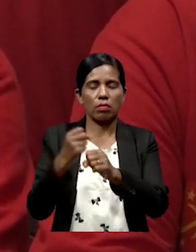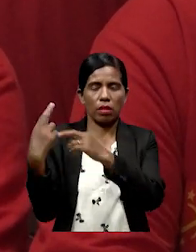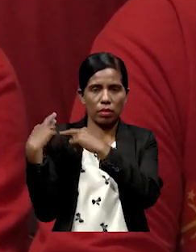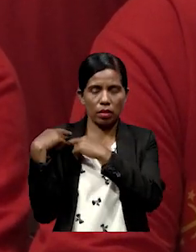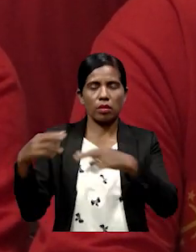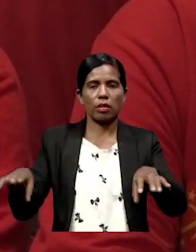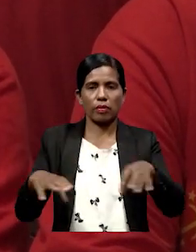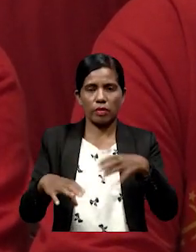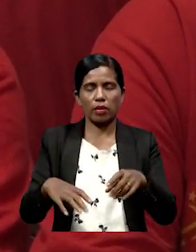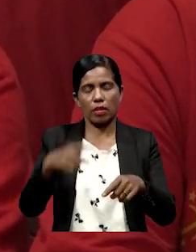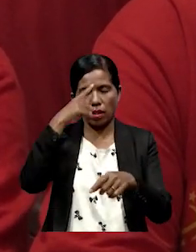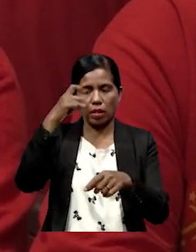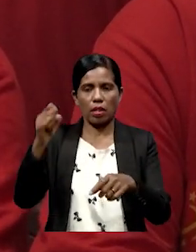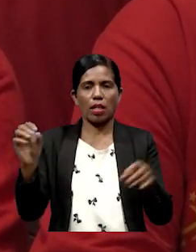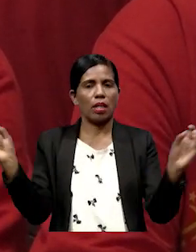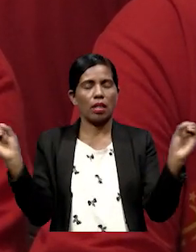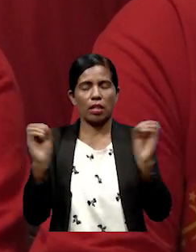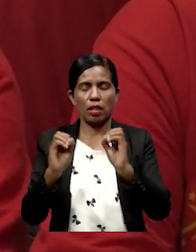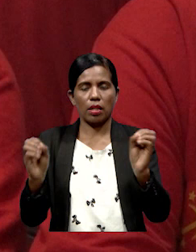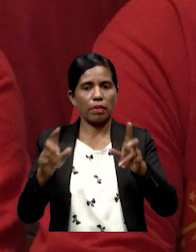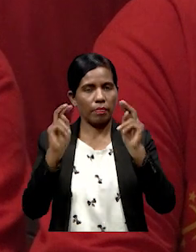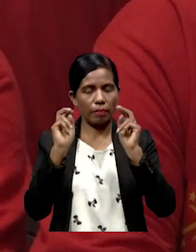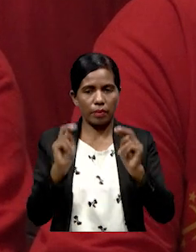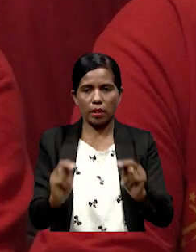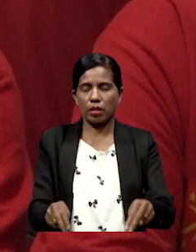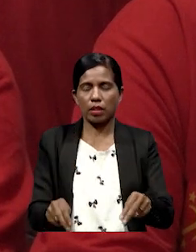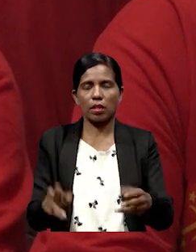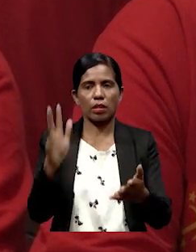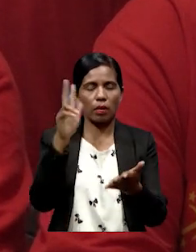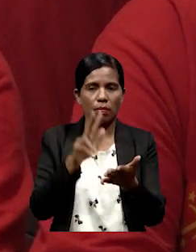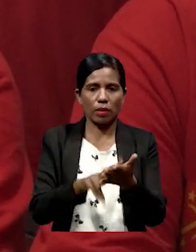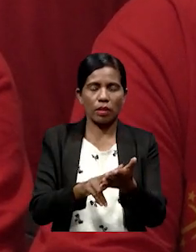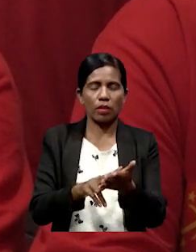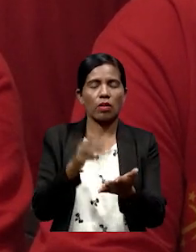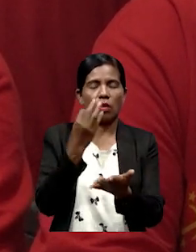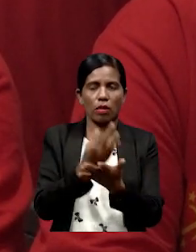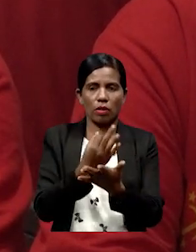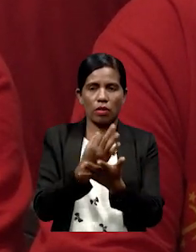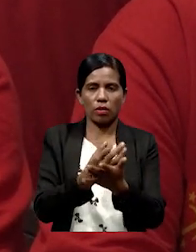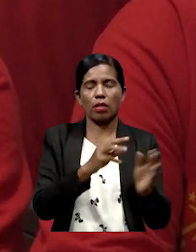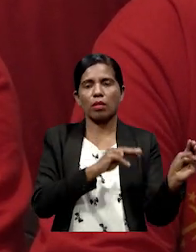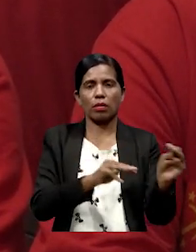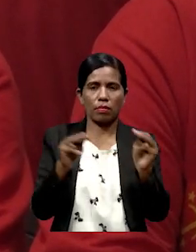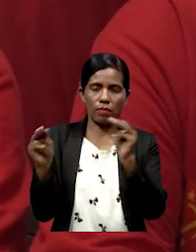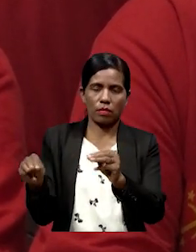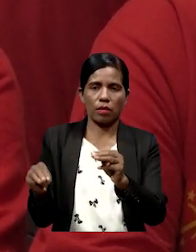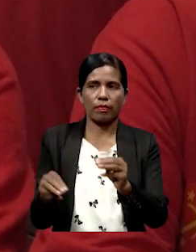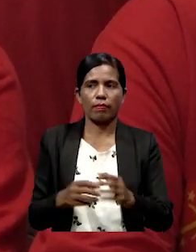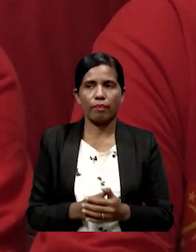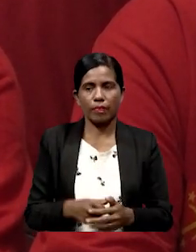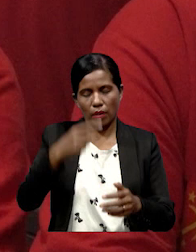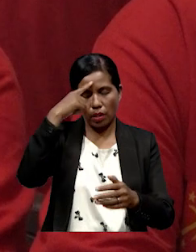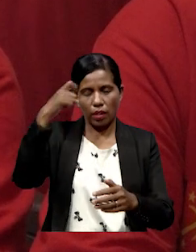tamane la ia necessidade atu aprova ricas orçamento ratificativo.